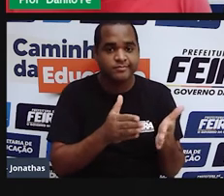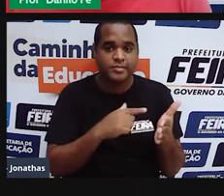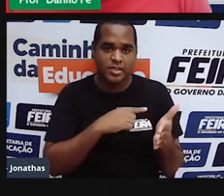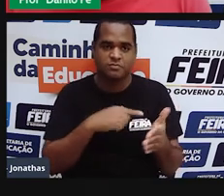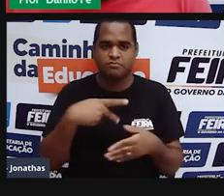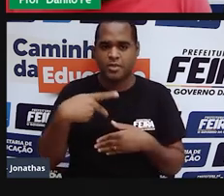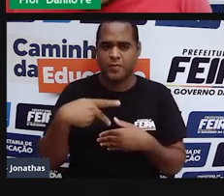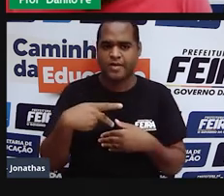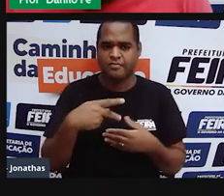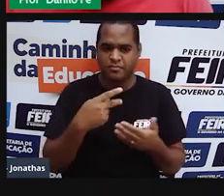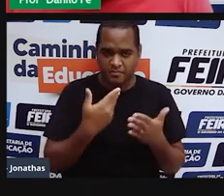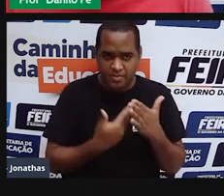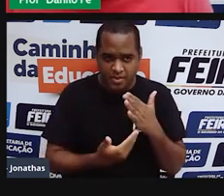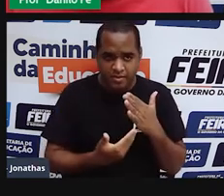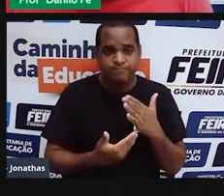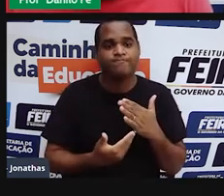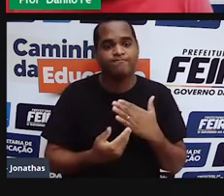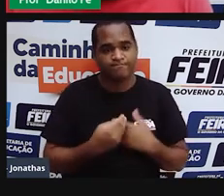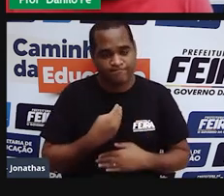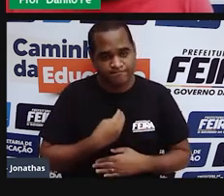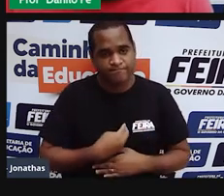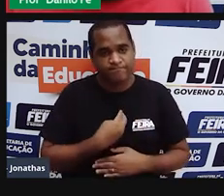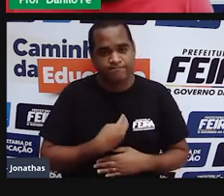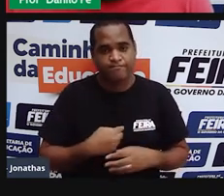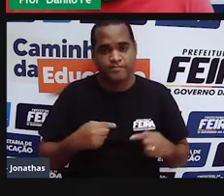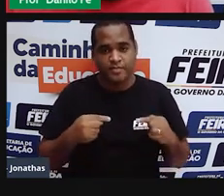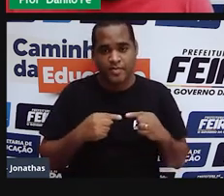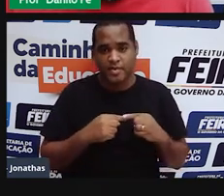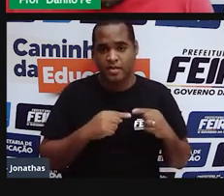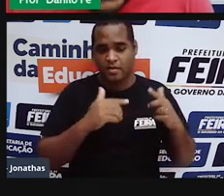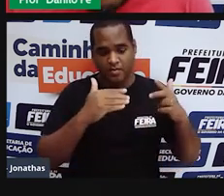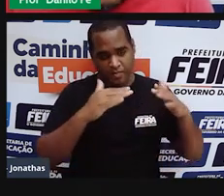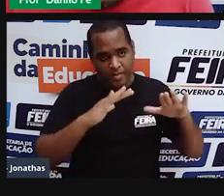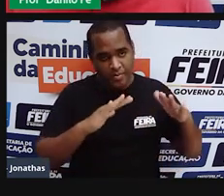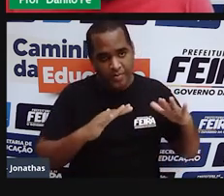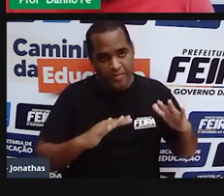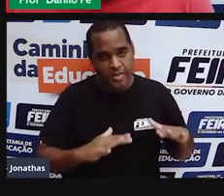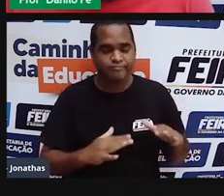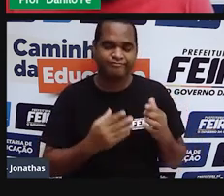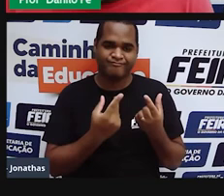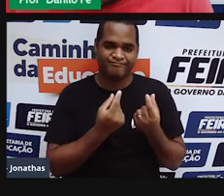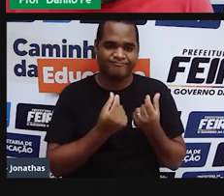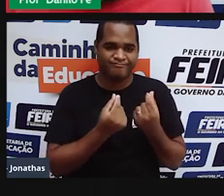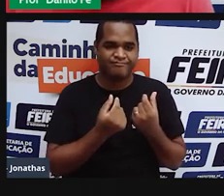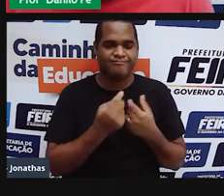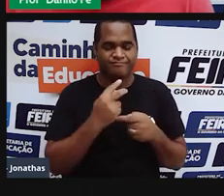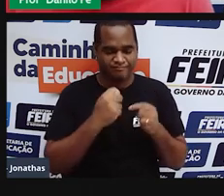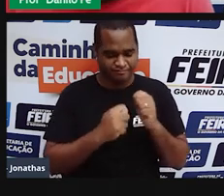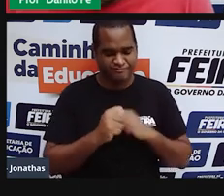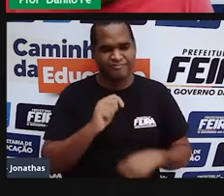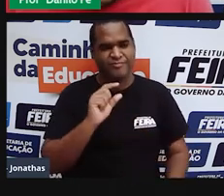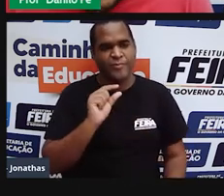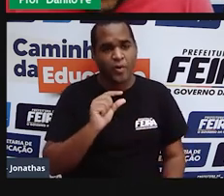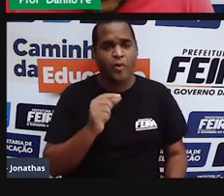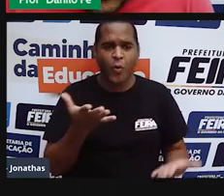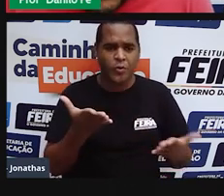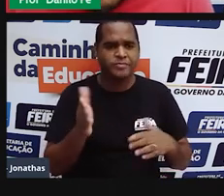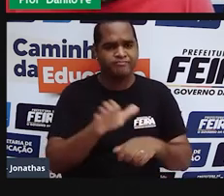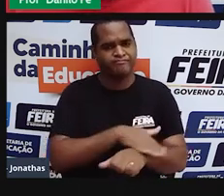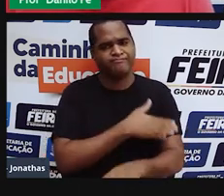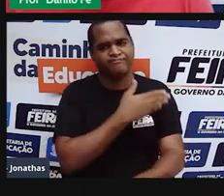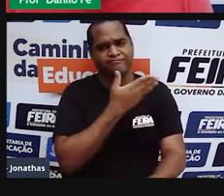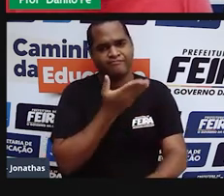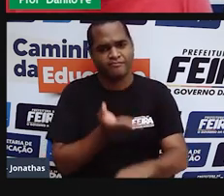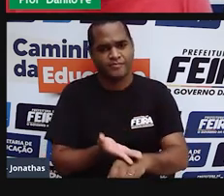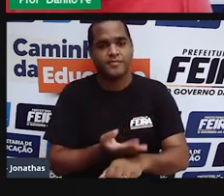o Paraguai acabou derrotado essa derrota levou ao colapso da economia paraguaio perdura até